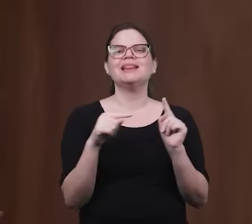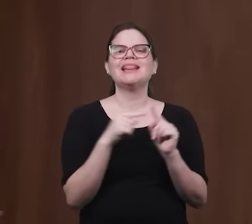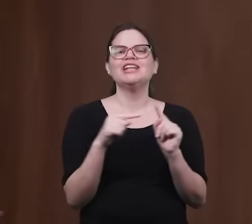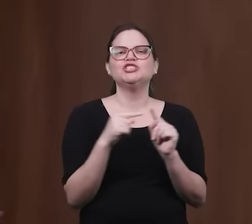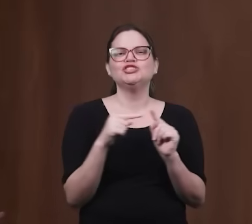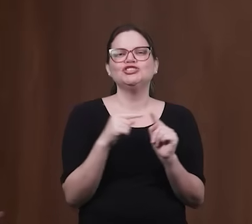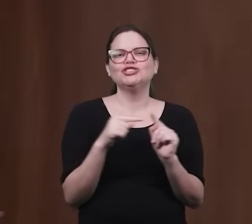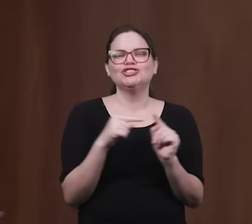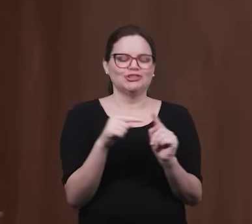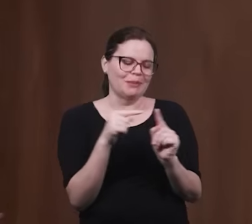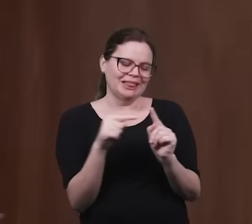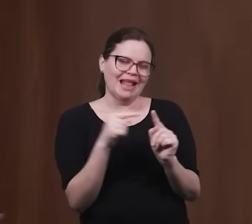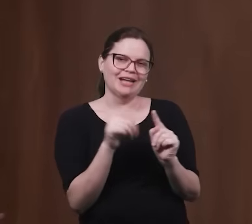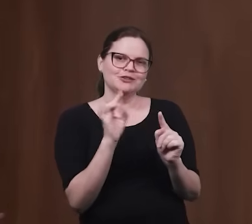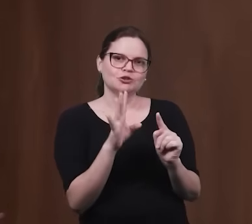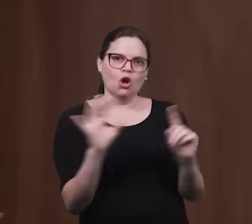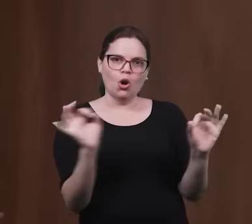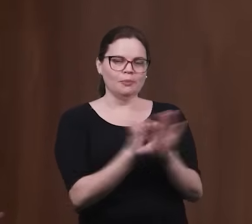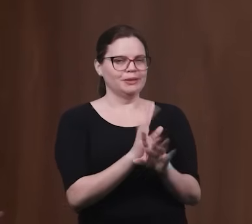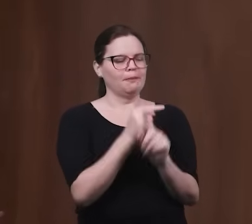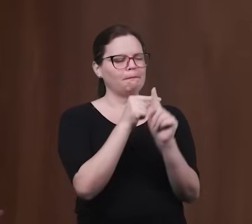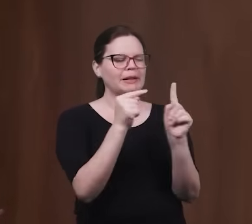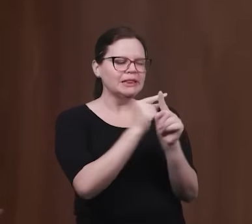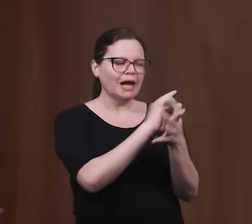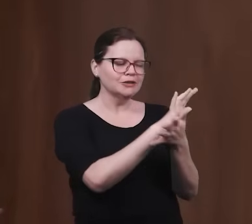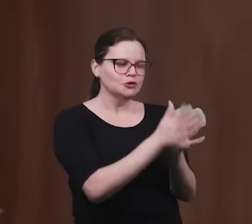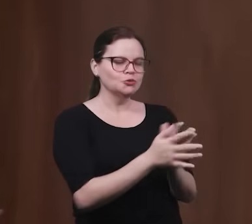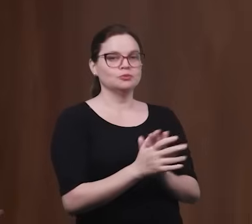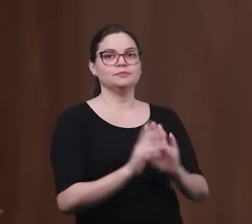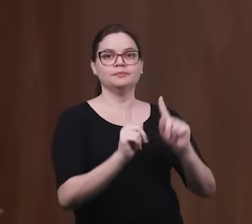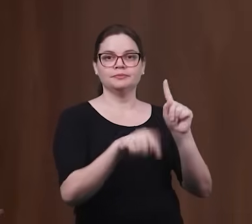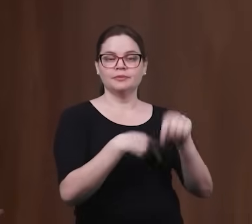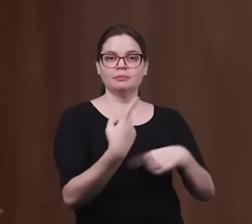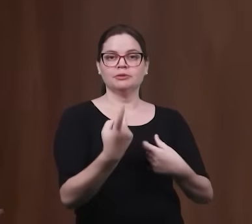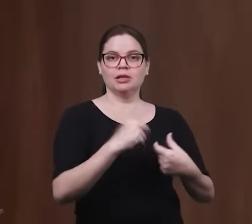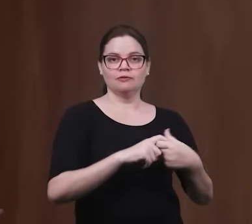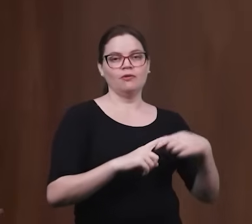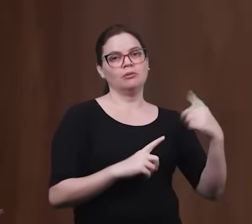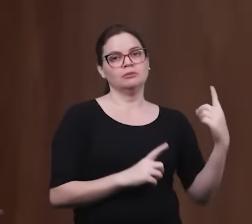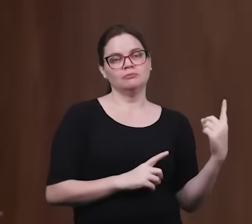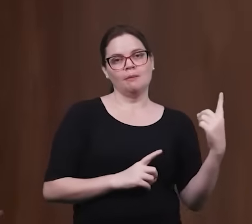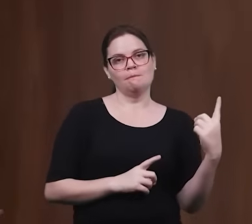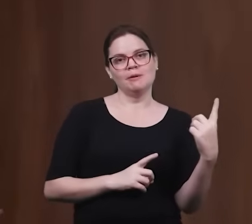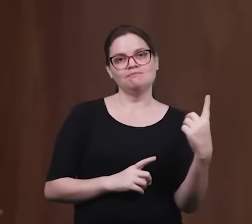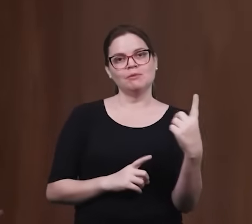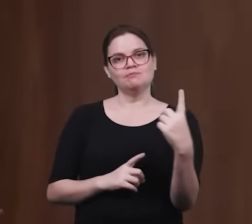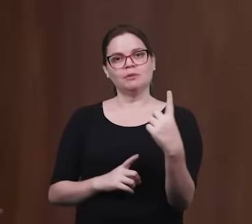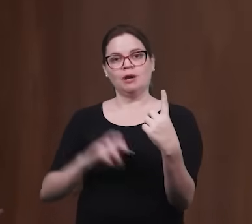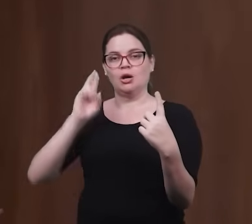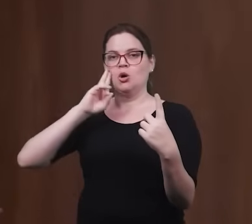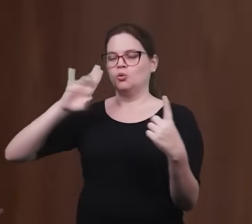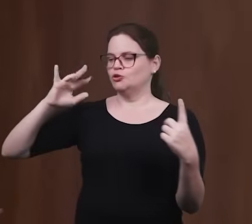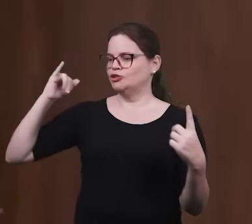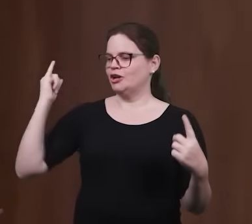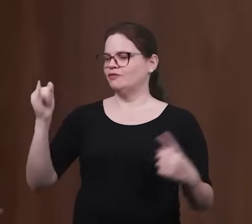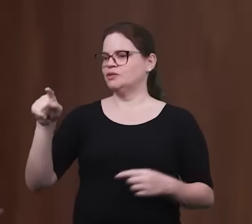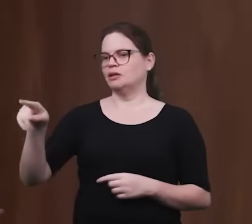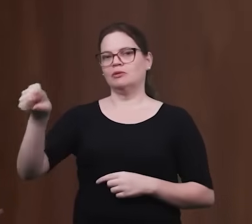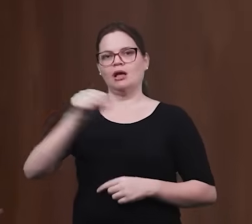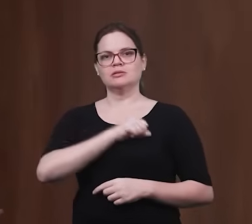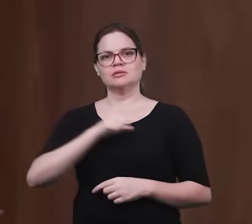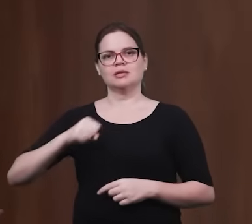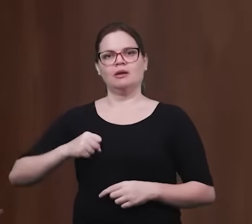parte, mas não completamente. E quando ele volta, então o Senhor já tinha dito a